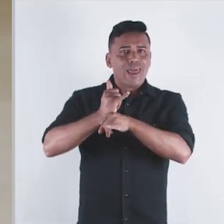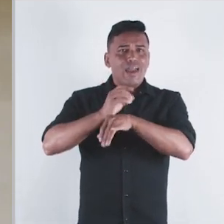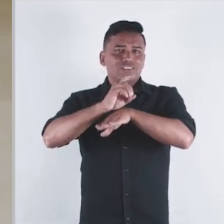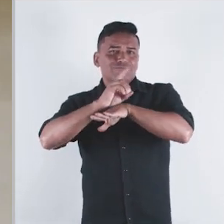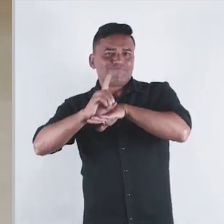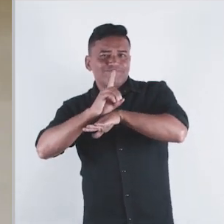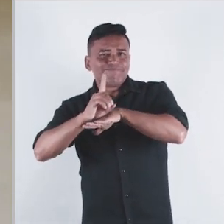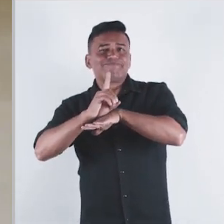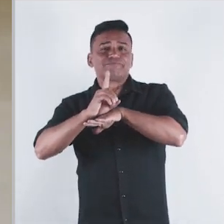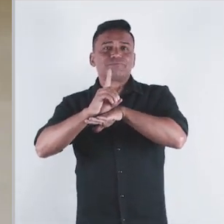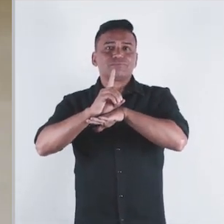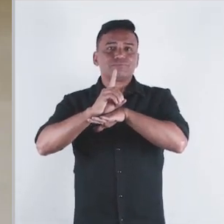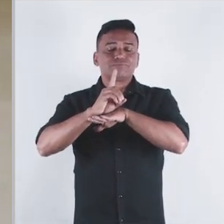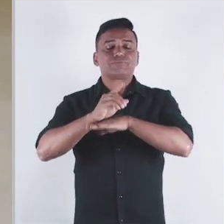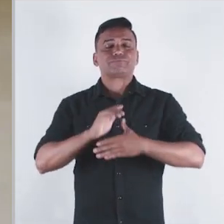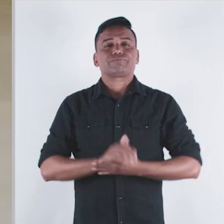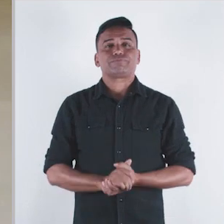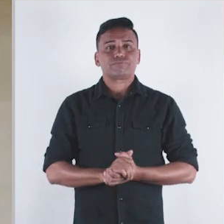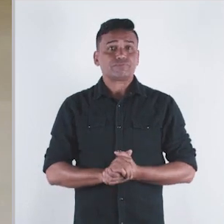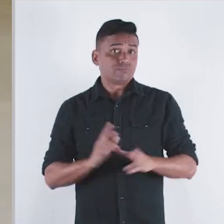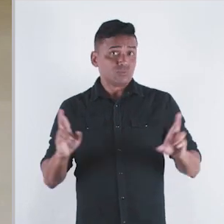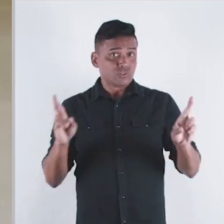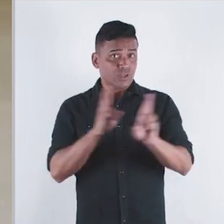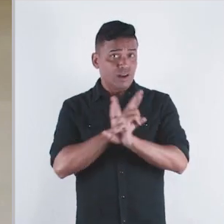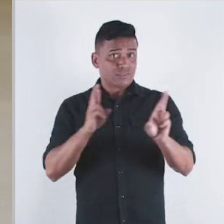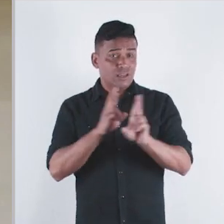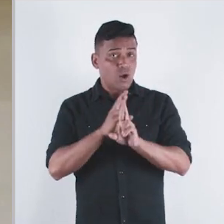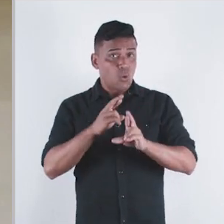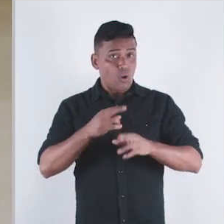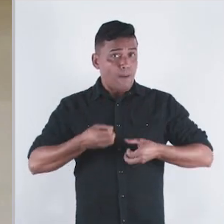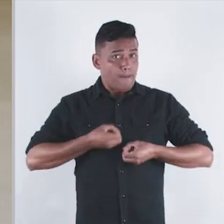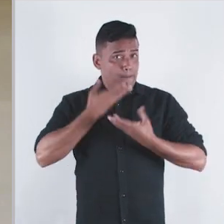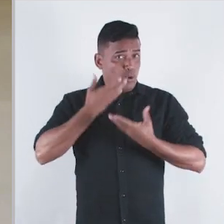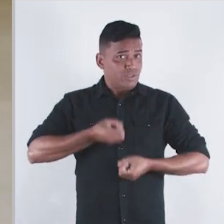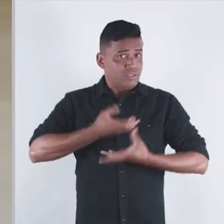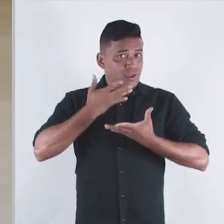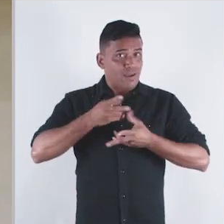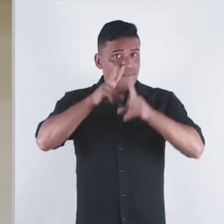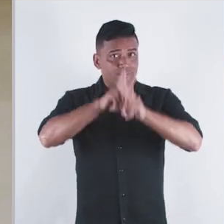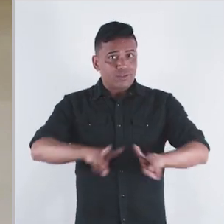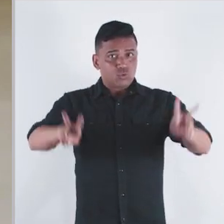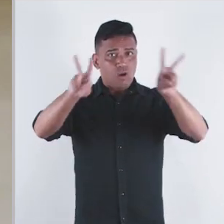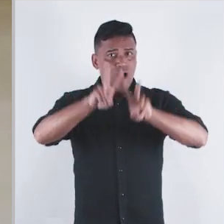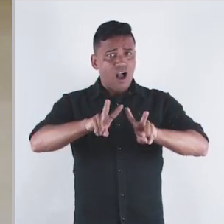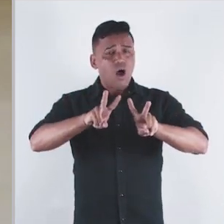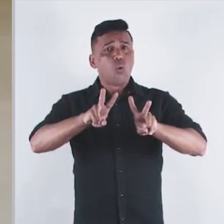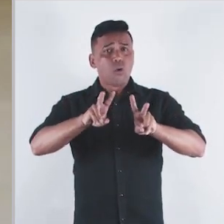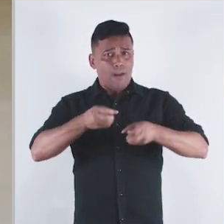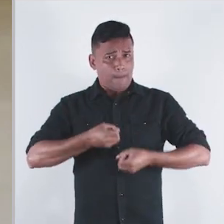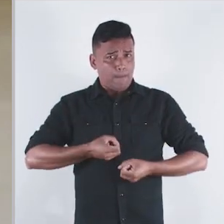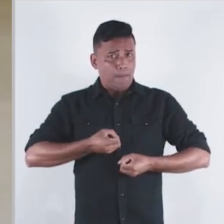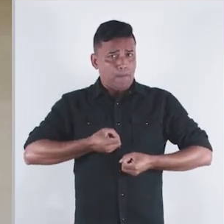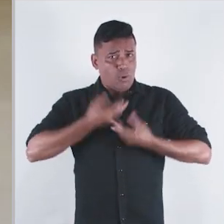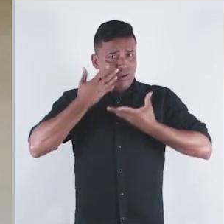que a relação com a poesia visual e com o concretismo, especificamente, é um dado